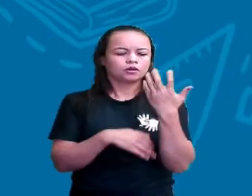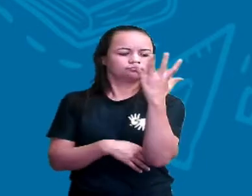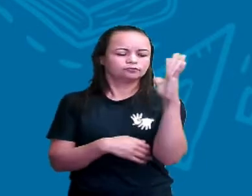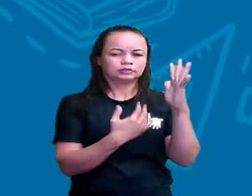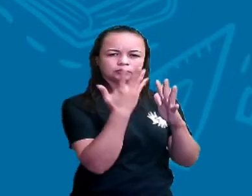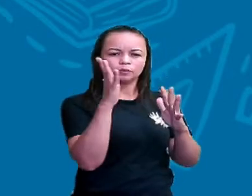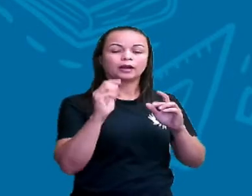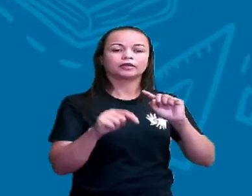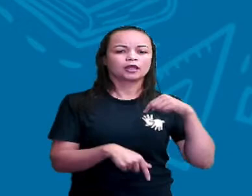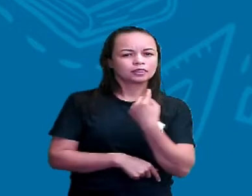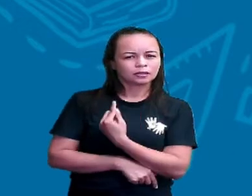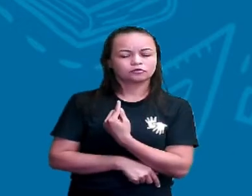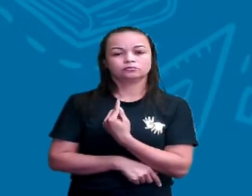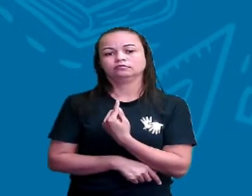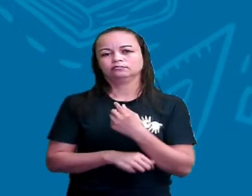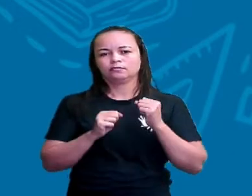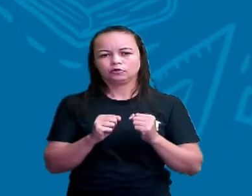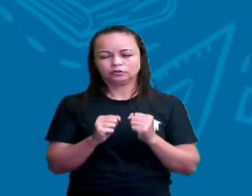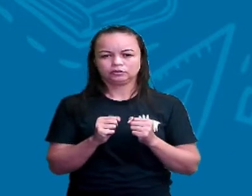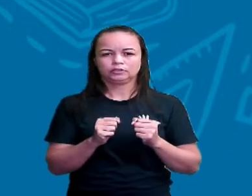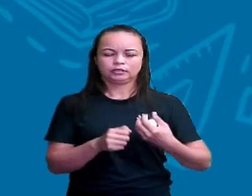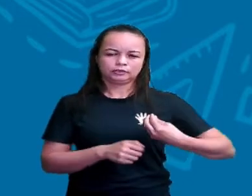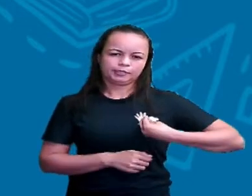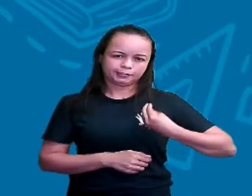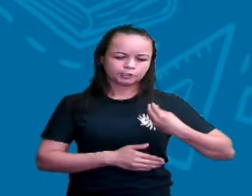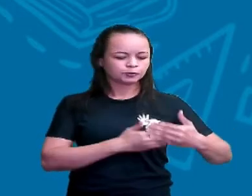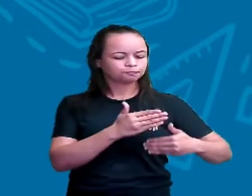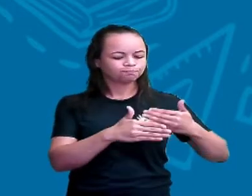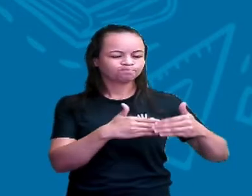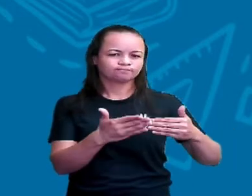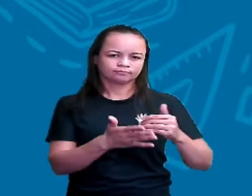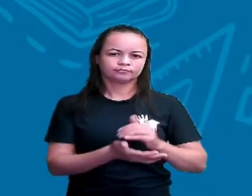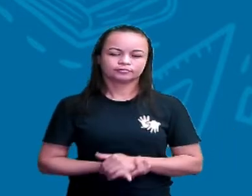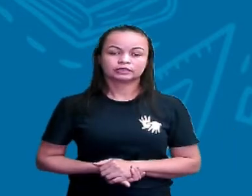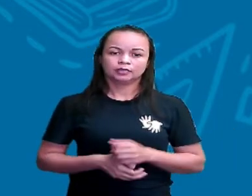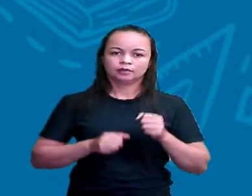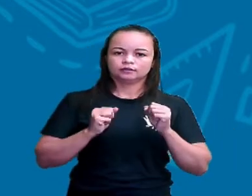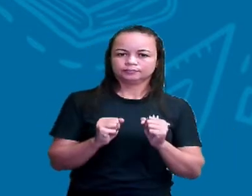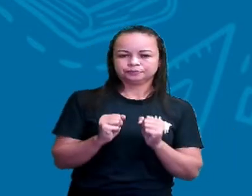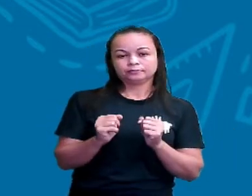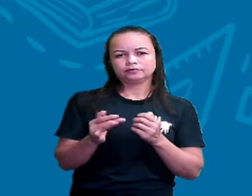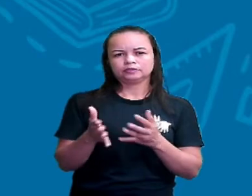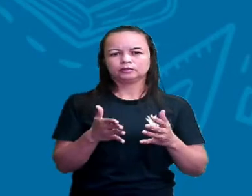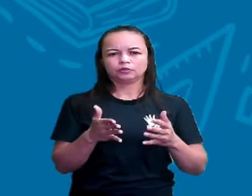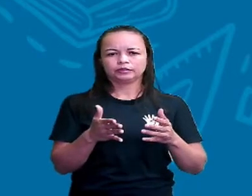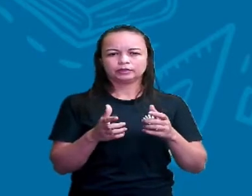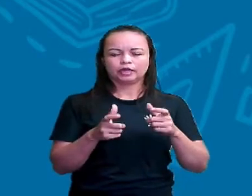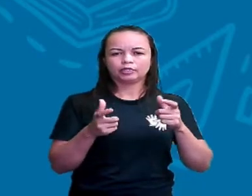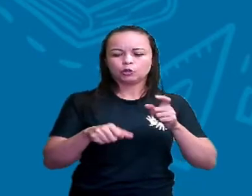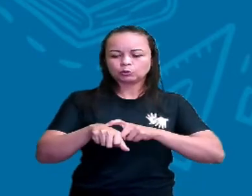a gente possa continuar, inclusive, existindo, né? Então, podem acontecer em um tempo